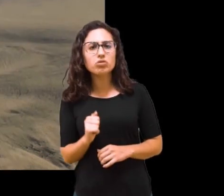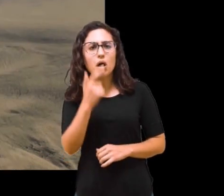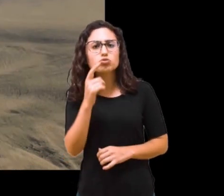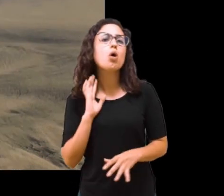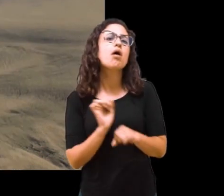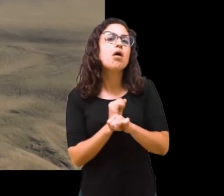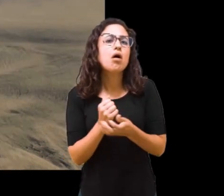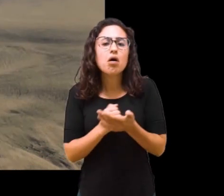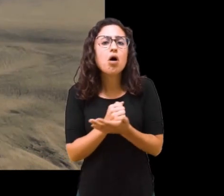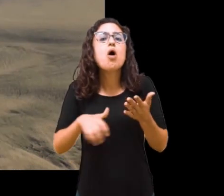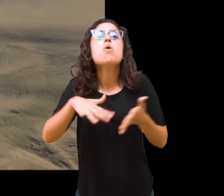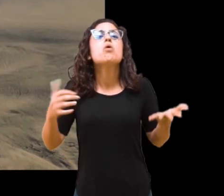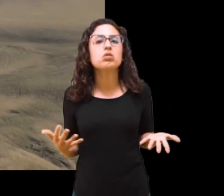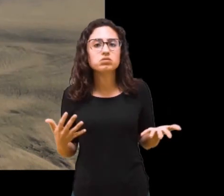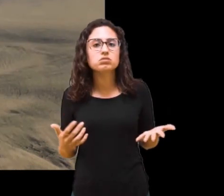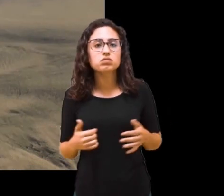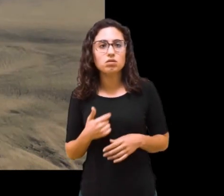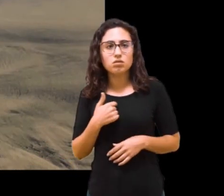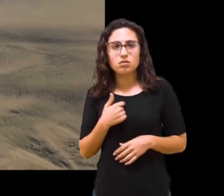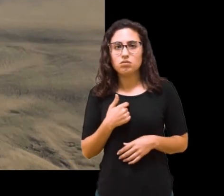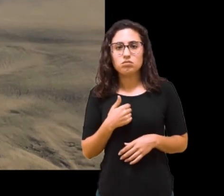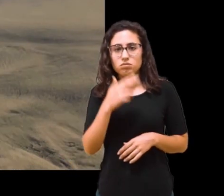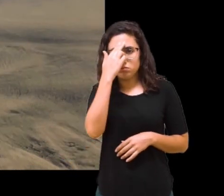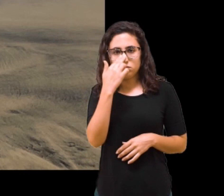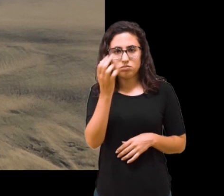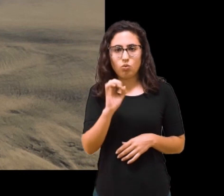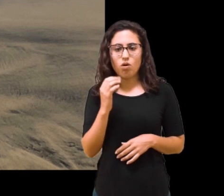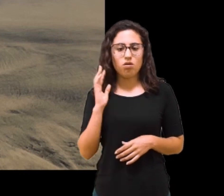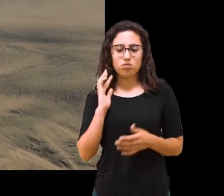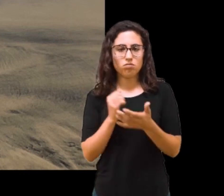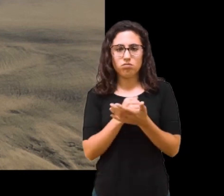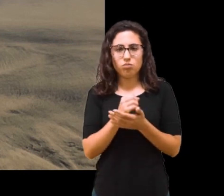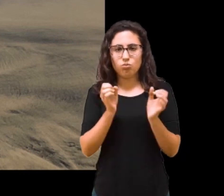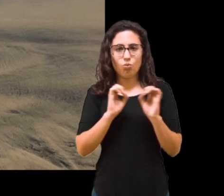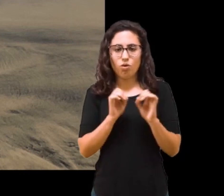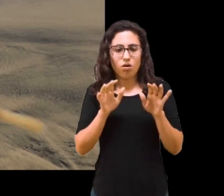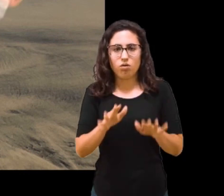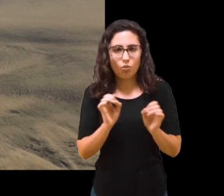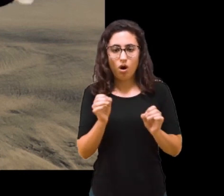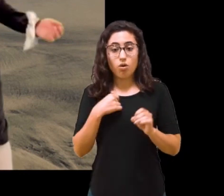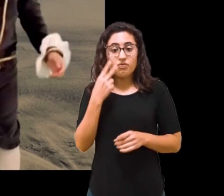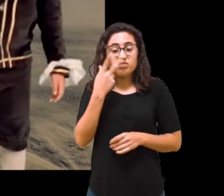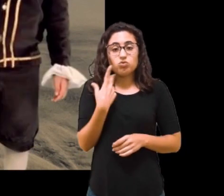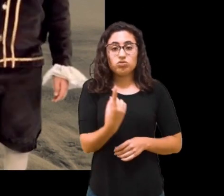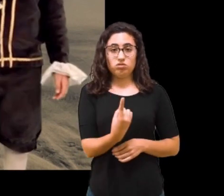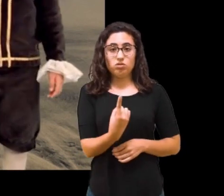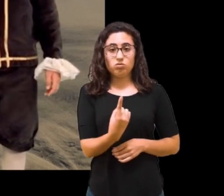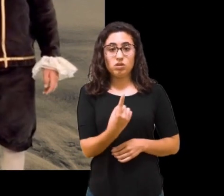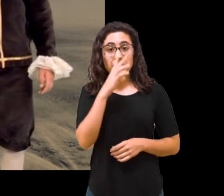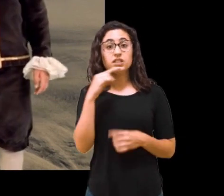nem vassalos, nem súditos. Ilustre estrangeiro, vivo sozinho. Se tivesse vassalos e súditos, não deixava ser rei como eu